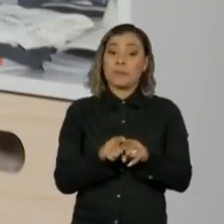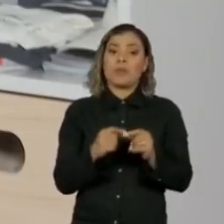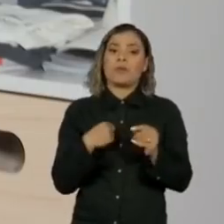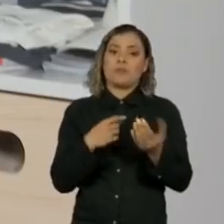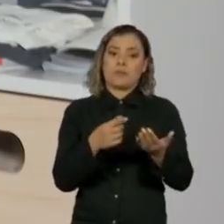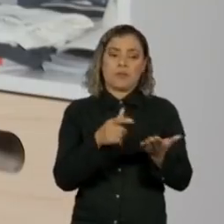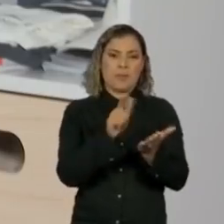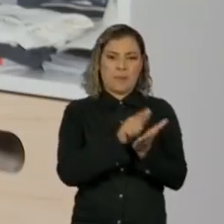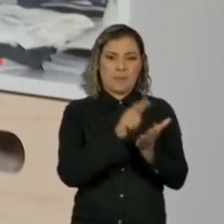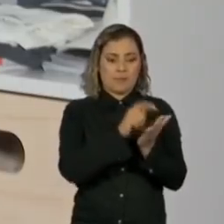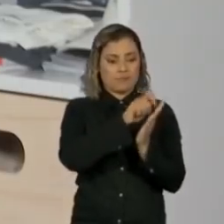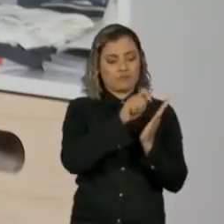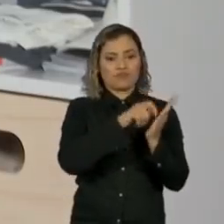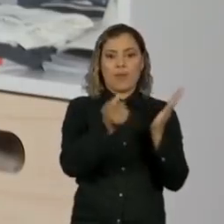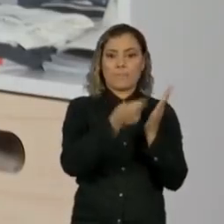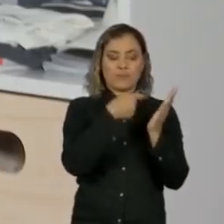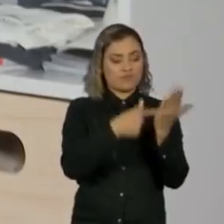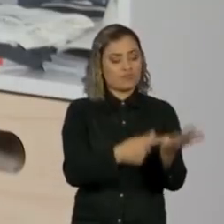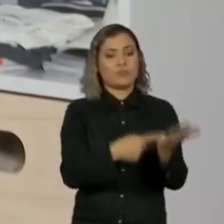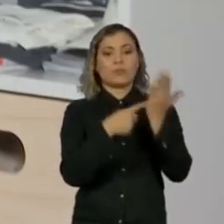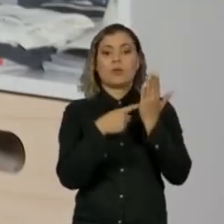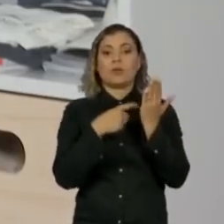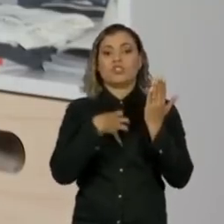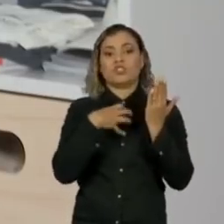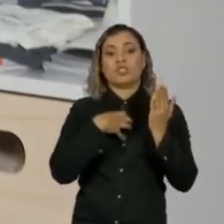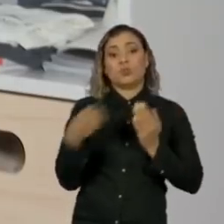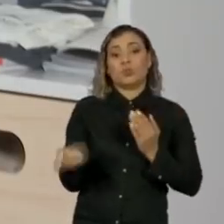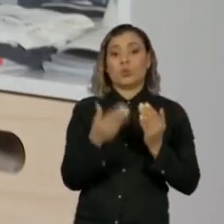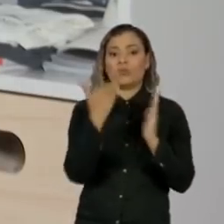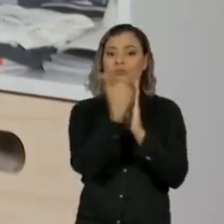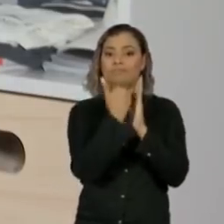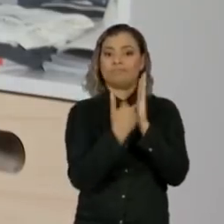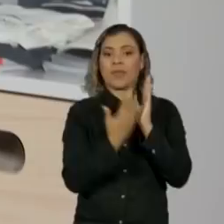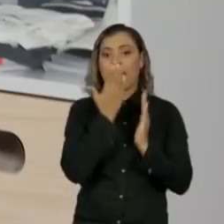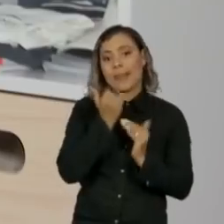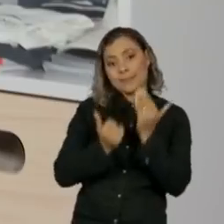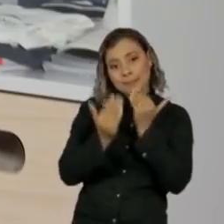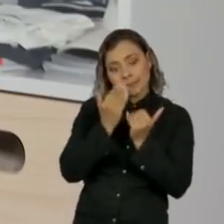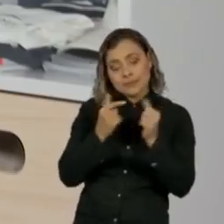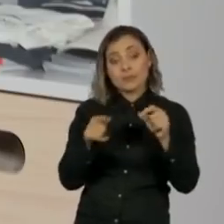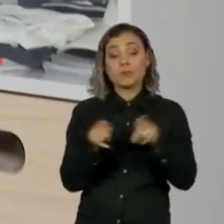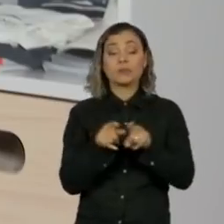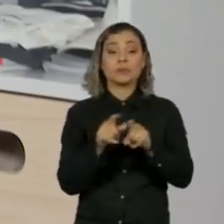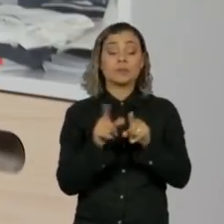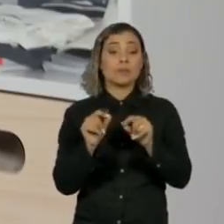Prescreveu uma nova rotina de alimentação e prescreveu